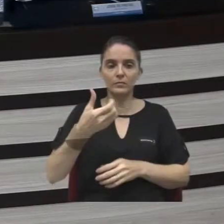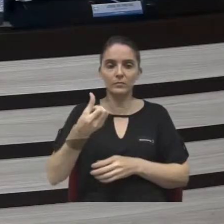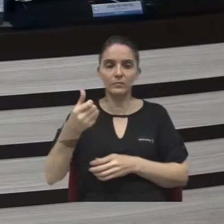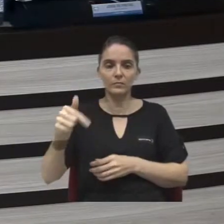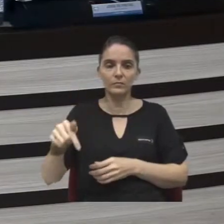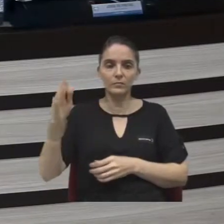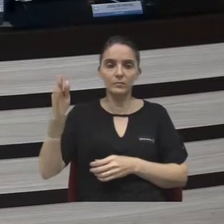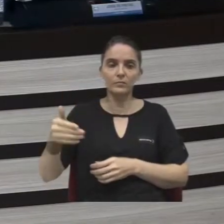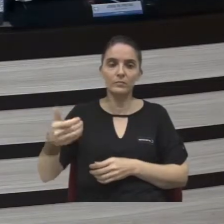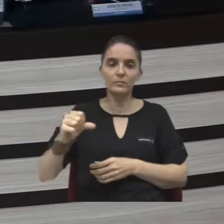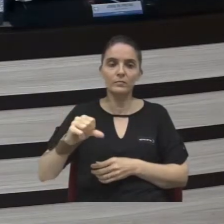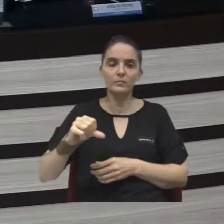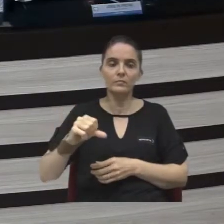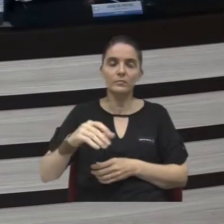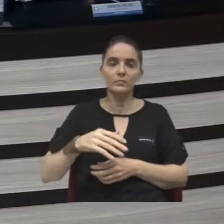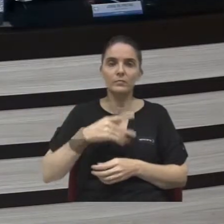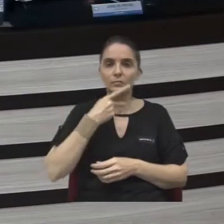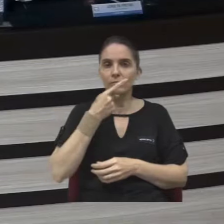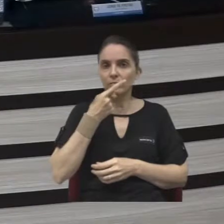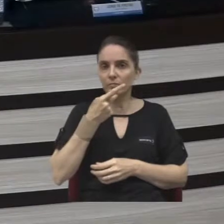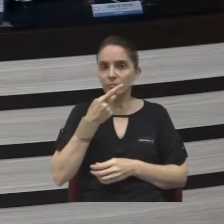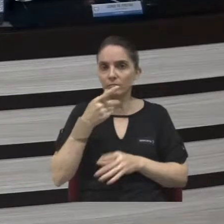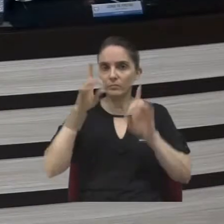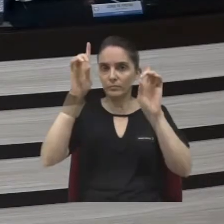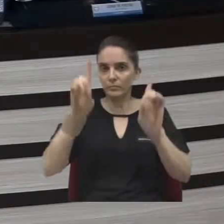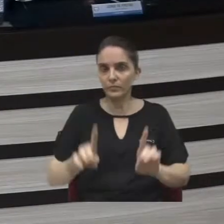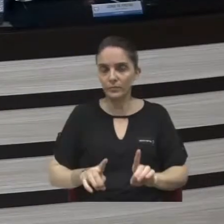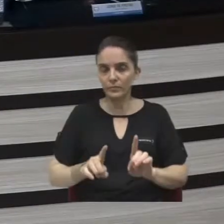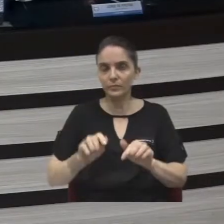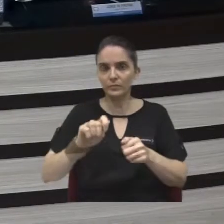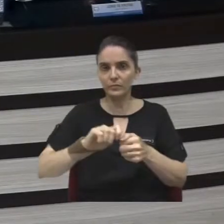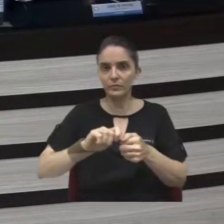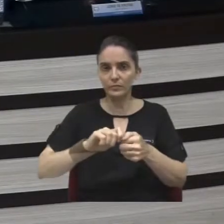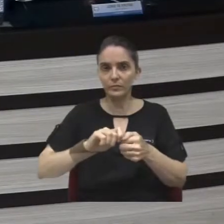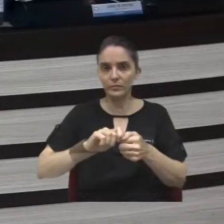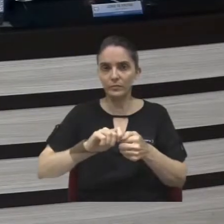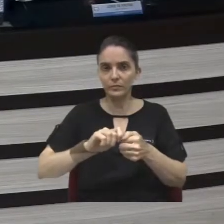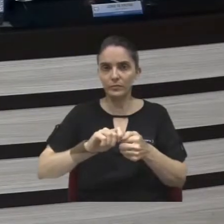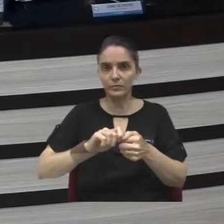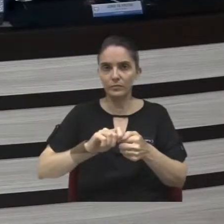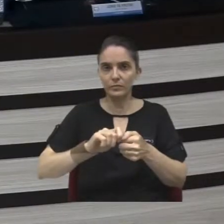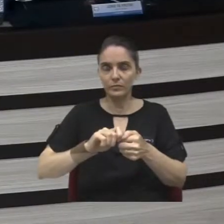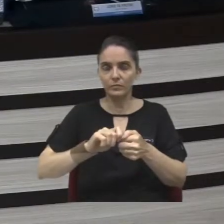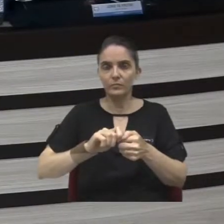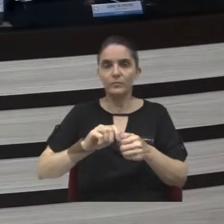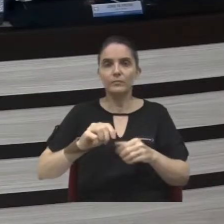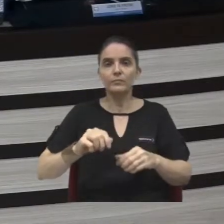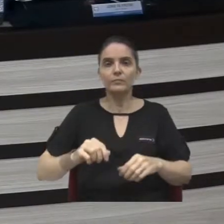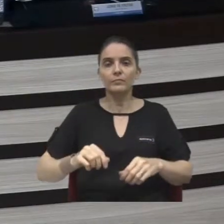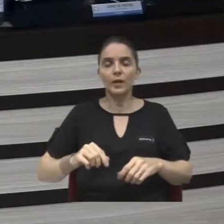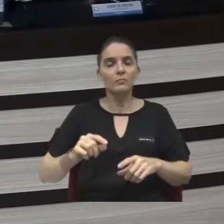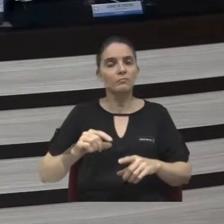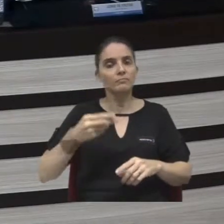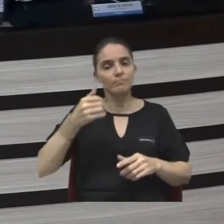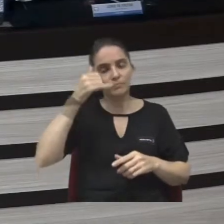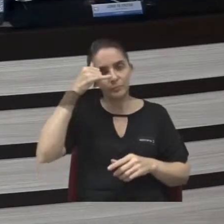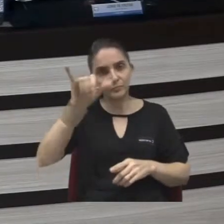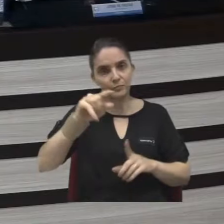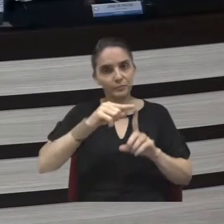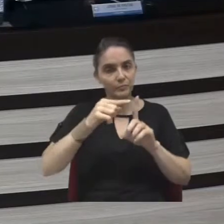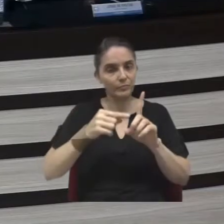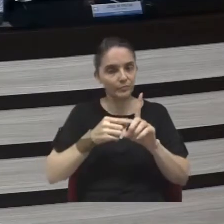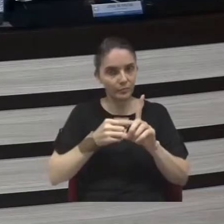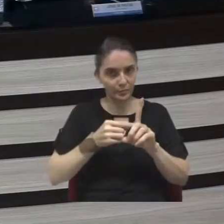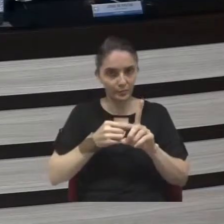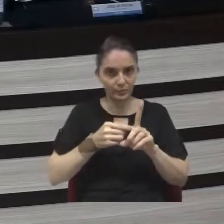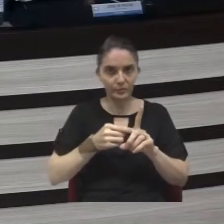que dispõe sobre o direito à realização de implante contraceptivo de longa duração para mulheres em situação de rua